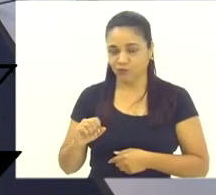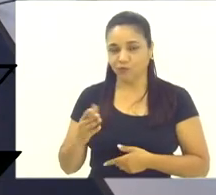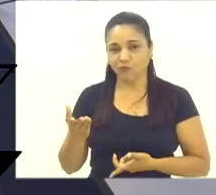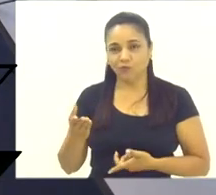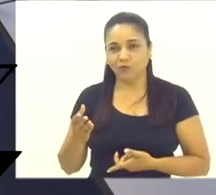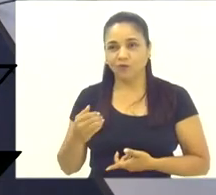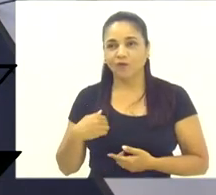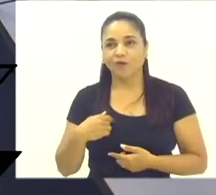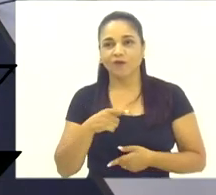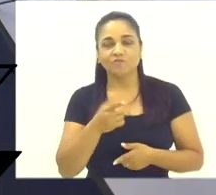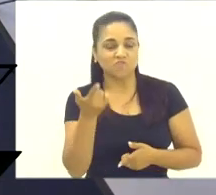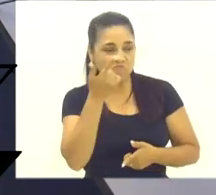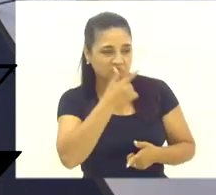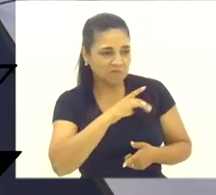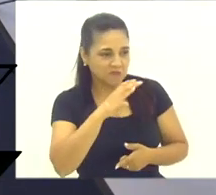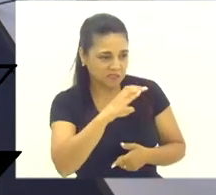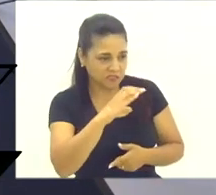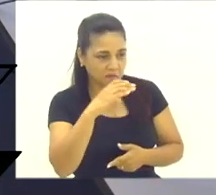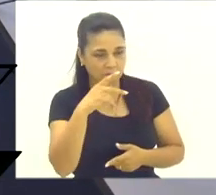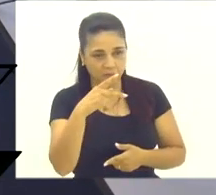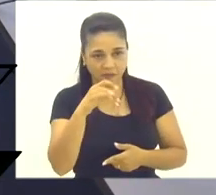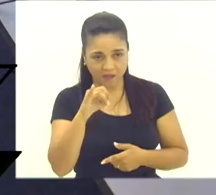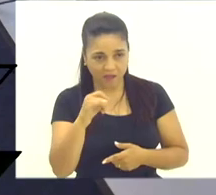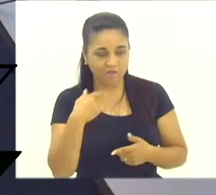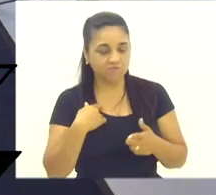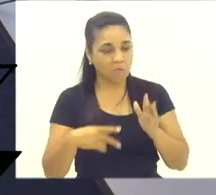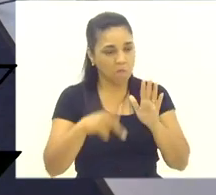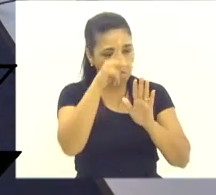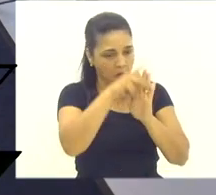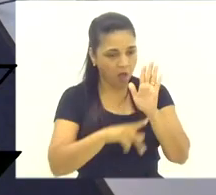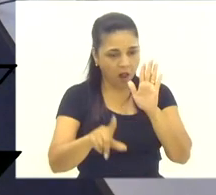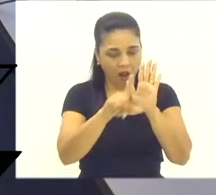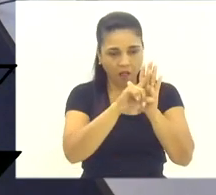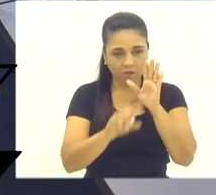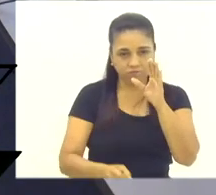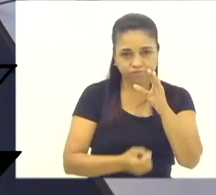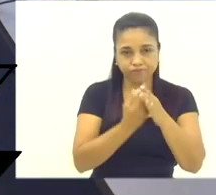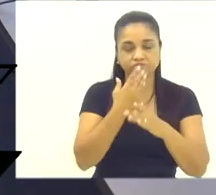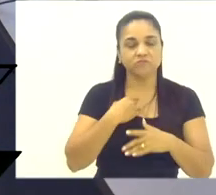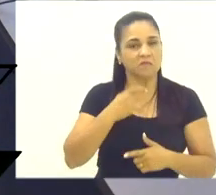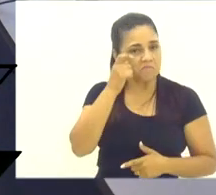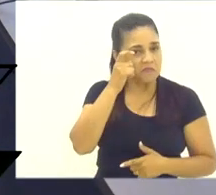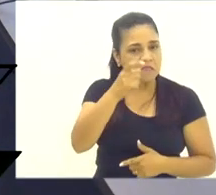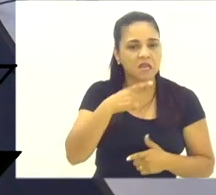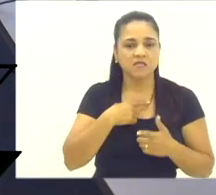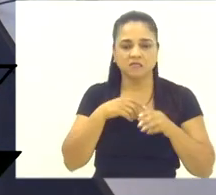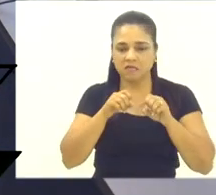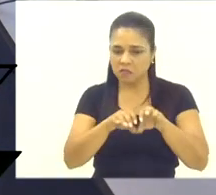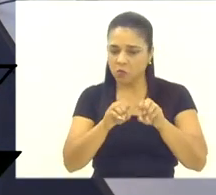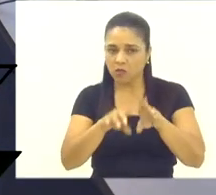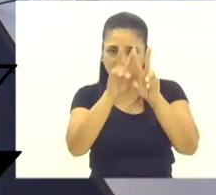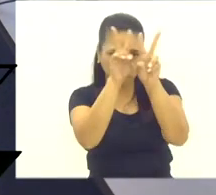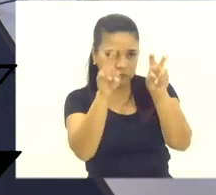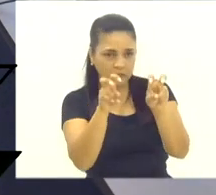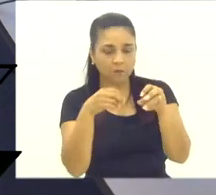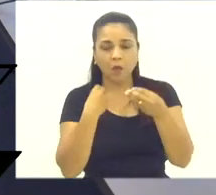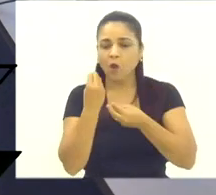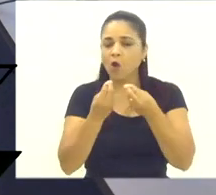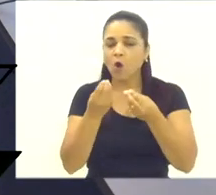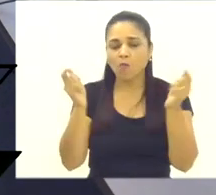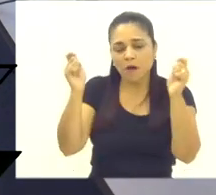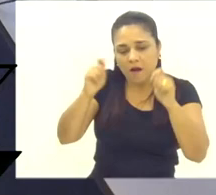você veio montar um projeto de ler isso me interessa sobre a questão da educação para que a gente possa ver uma forma de